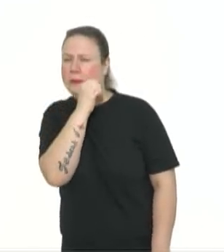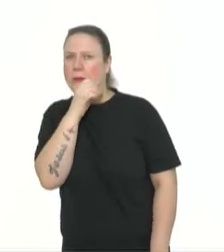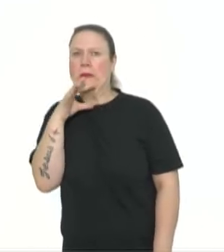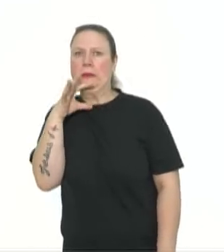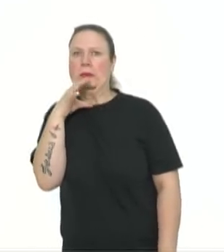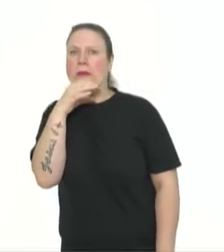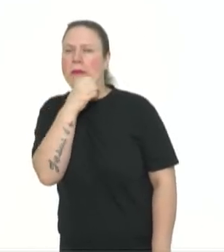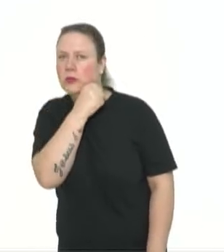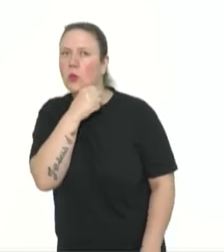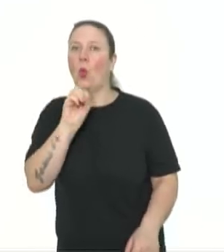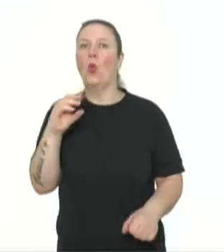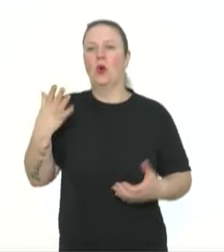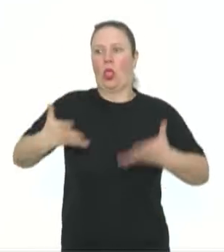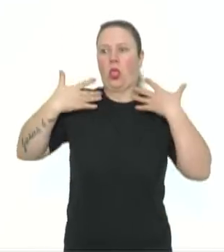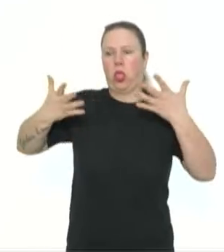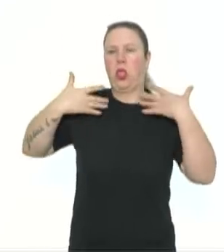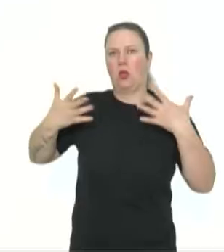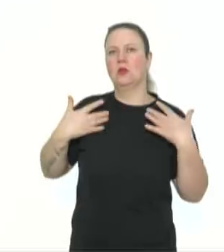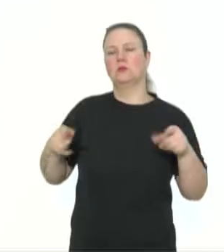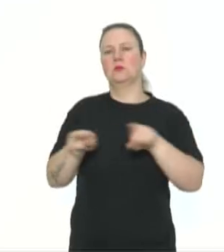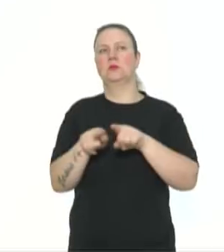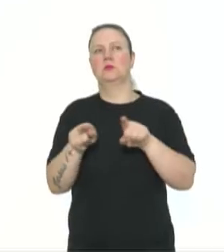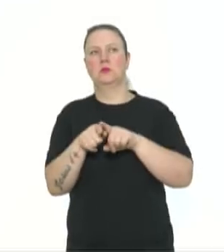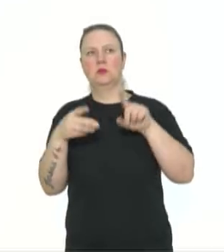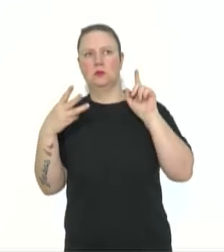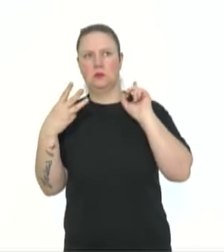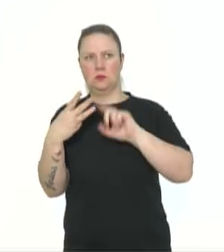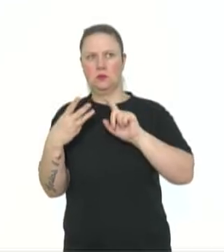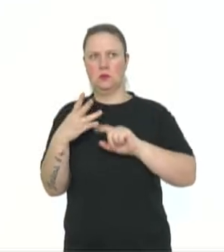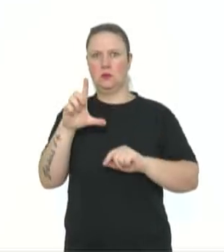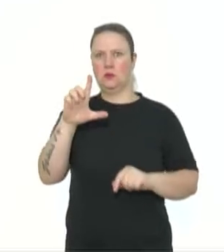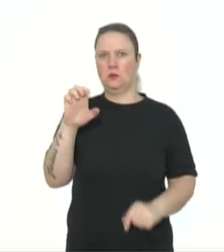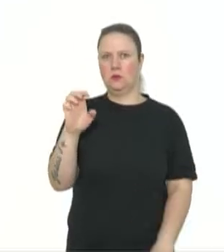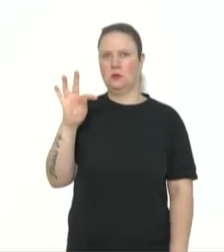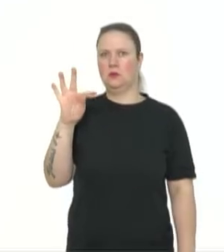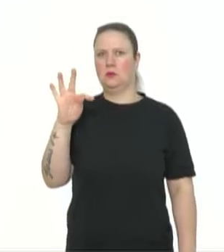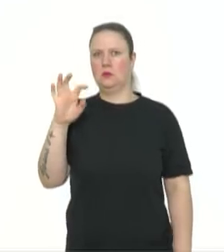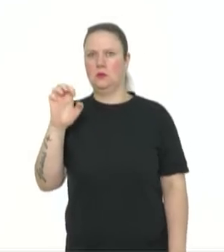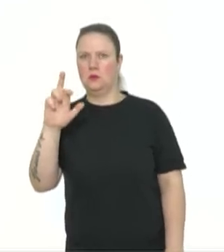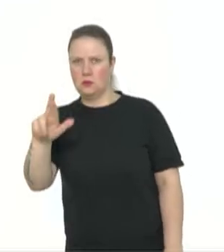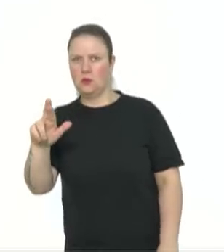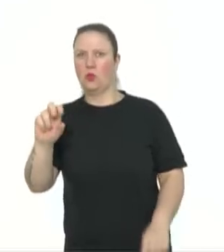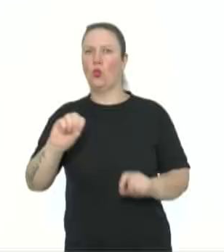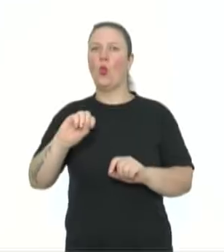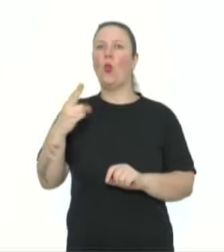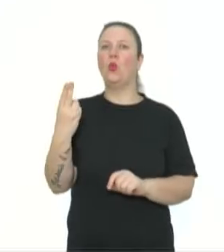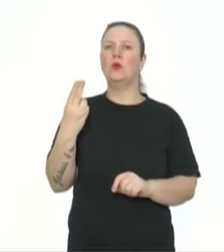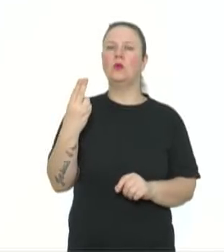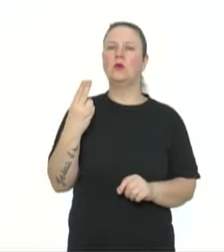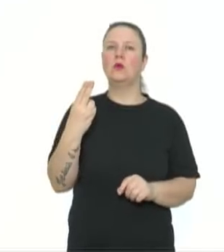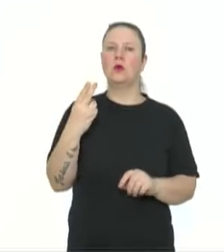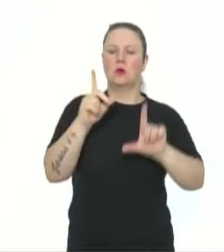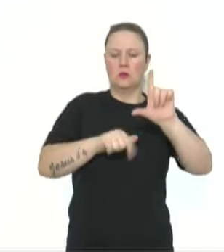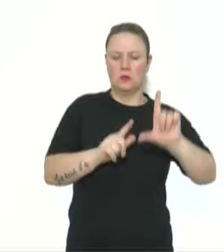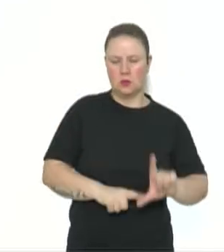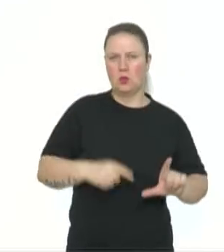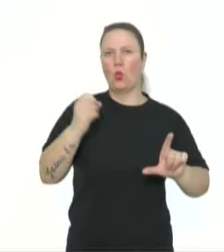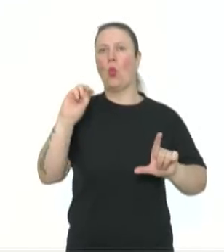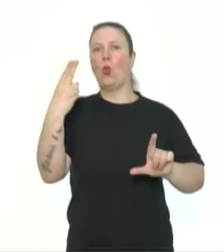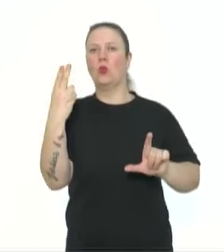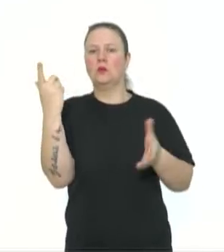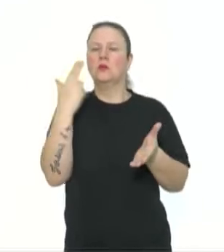comida picante. A letter, a letra do alfabeto ou a carta.